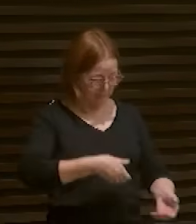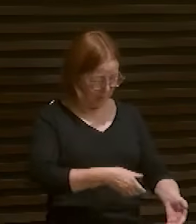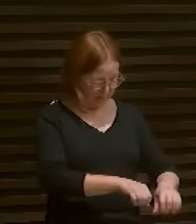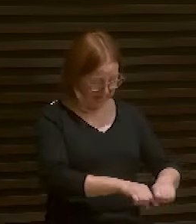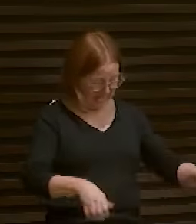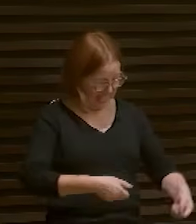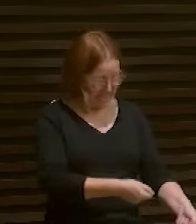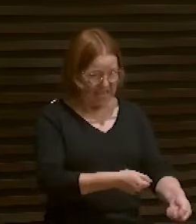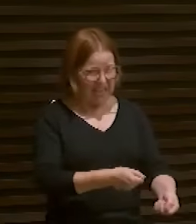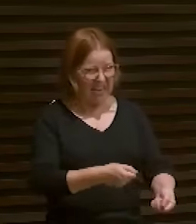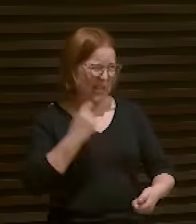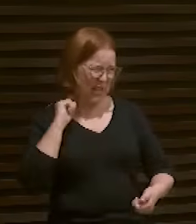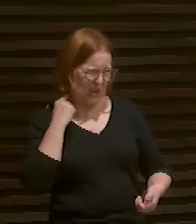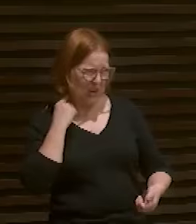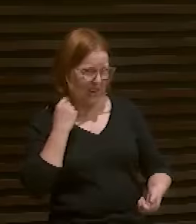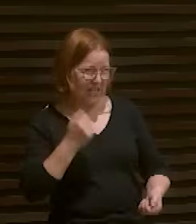boca dele.